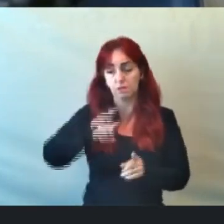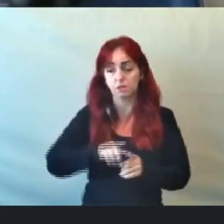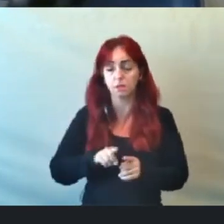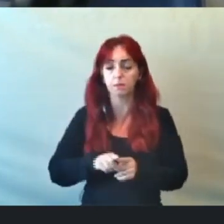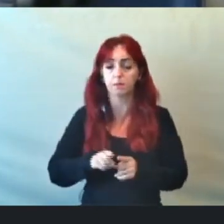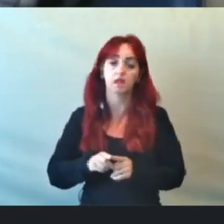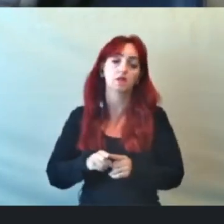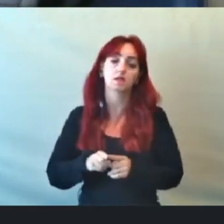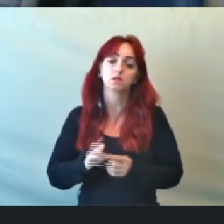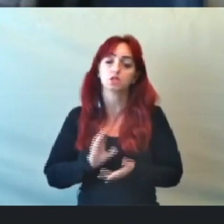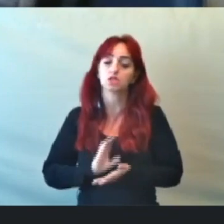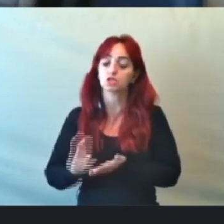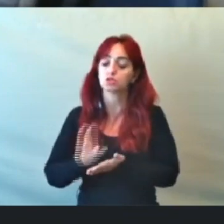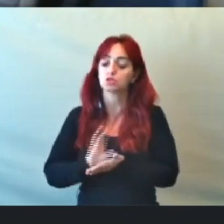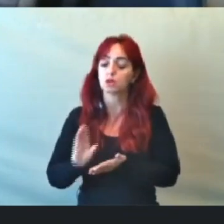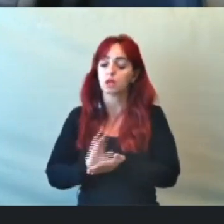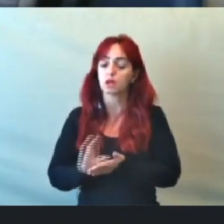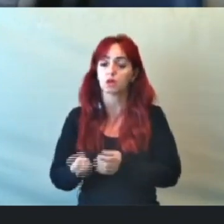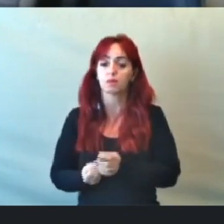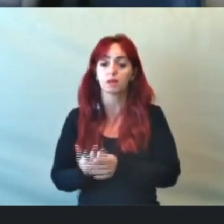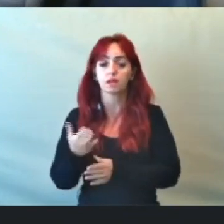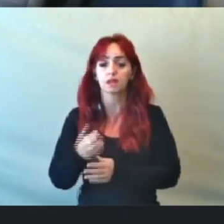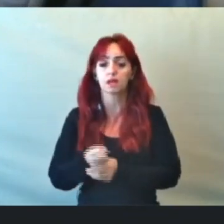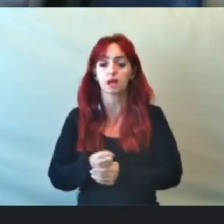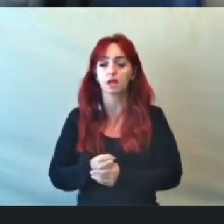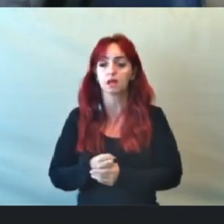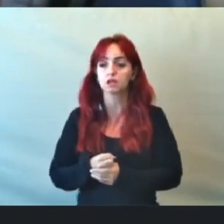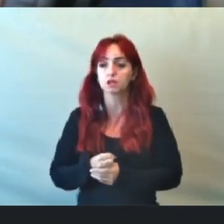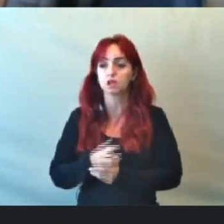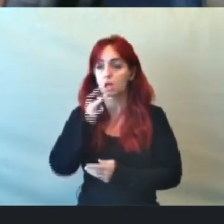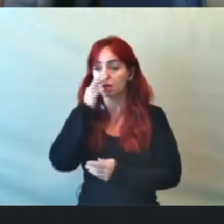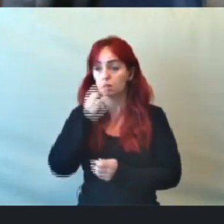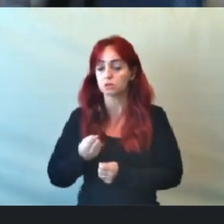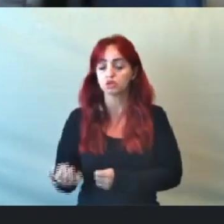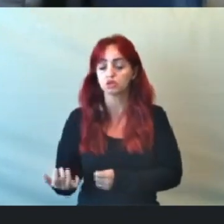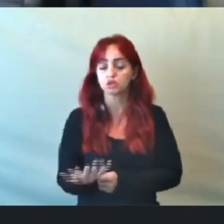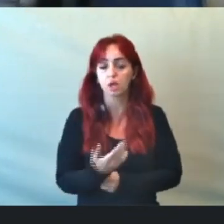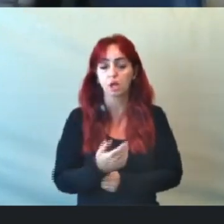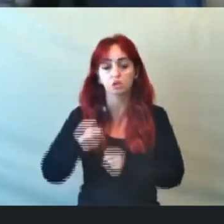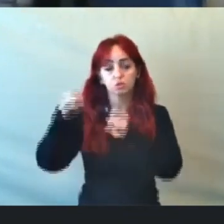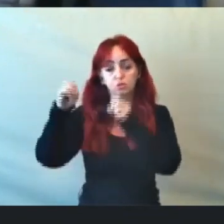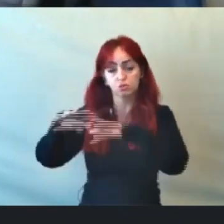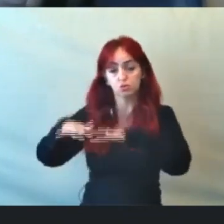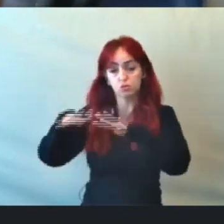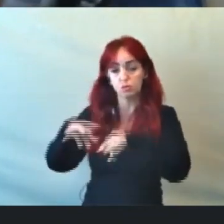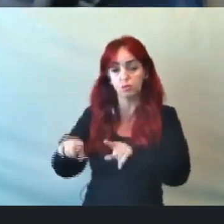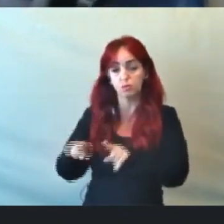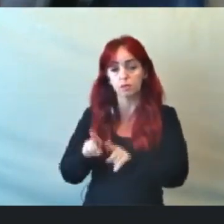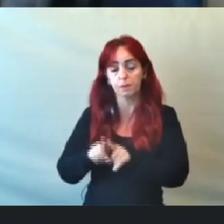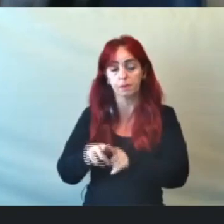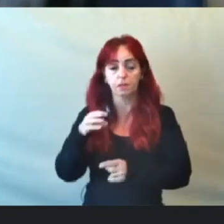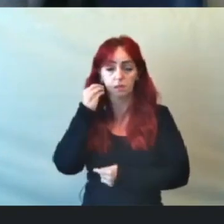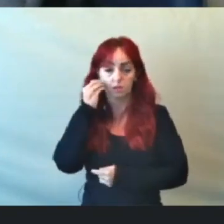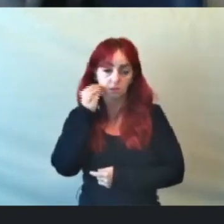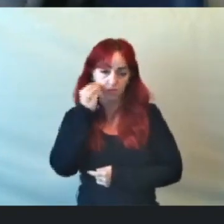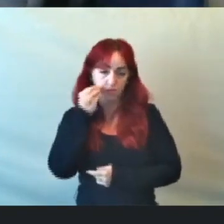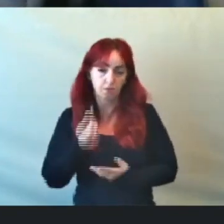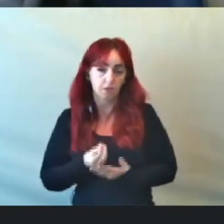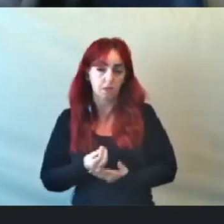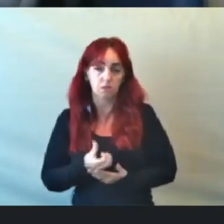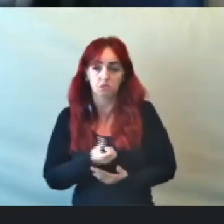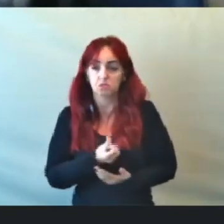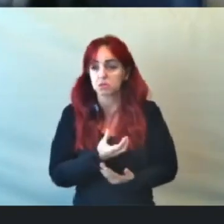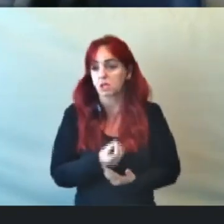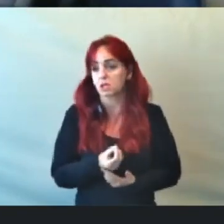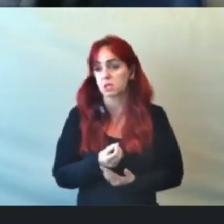de jardins de chuva, por exemplo. Há um experimento em curso com 60 jardins, não estão na bacia da